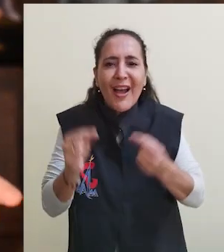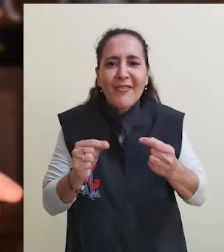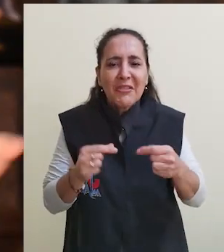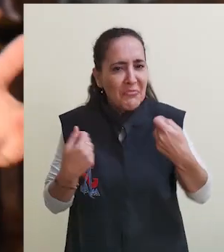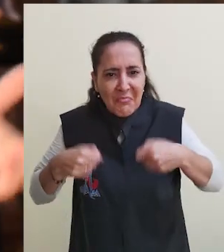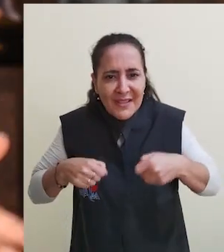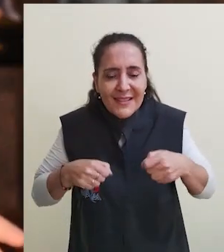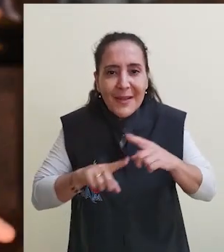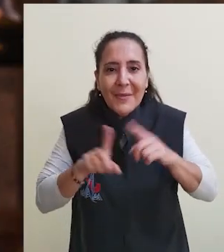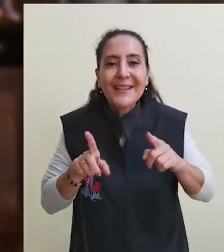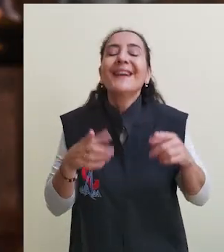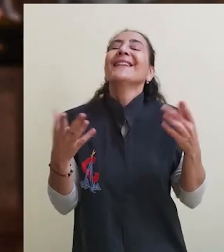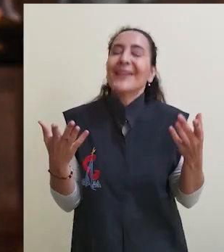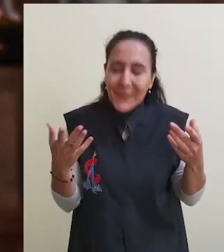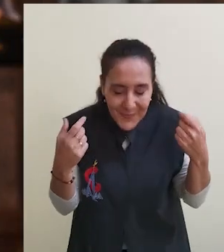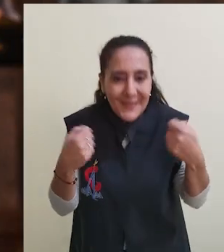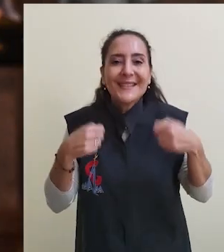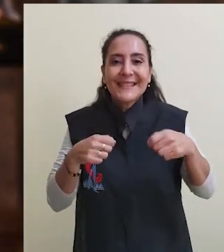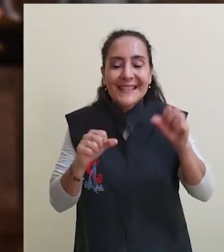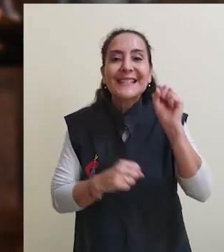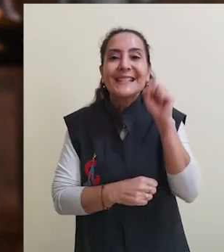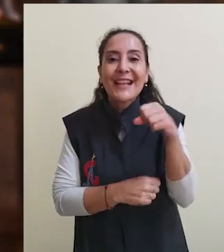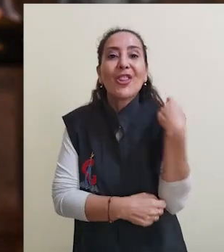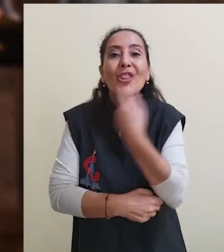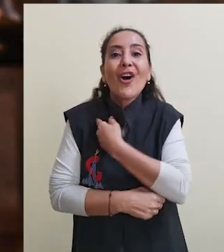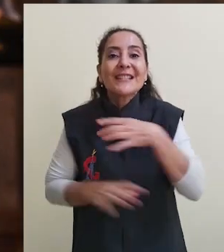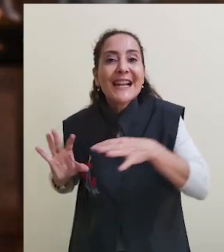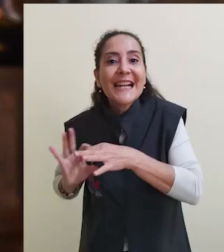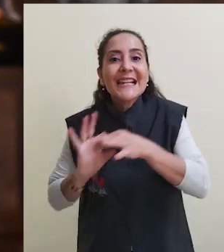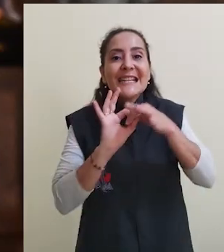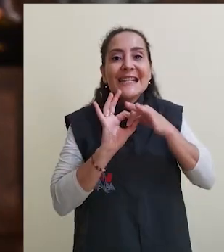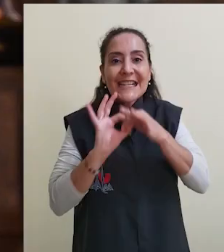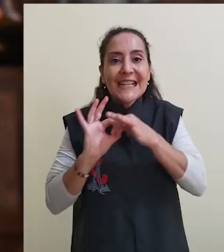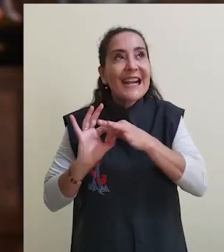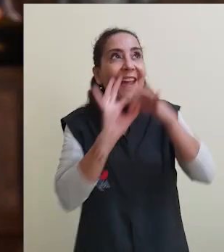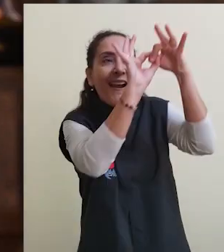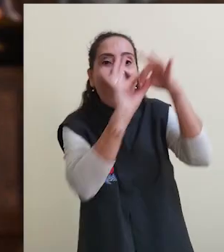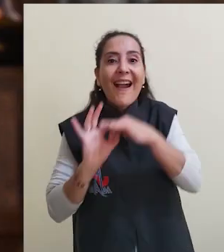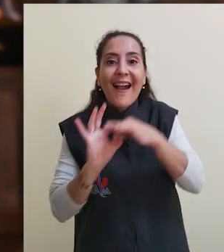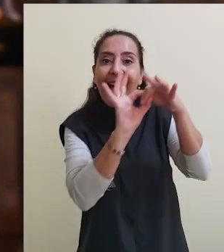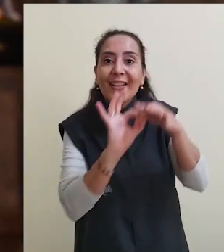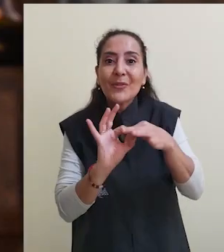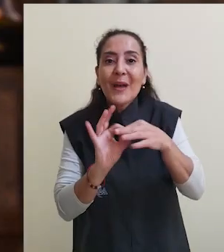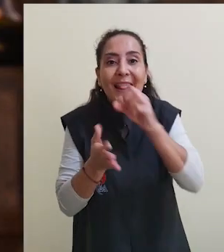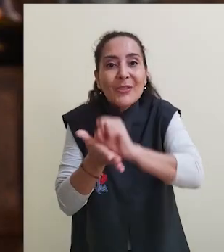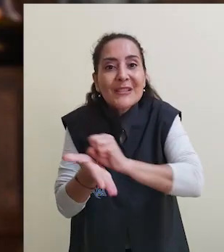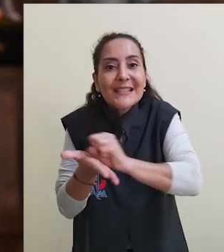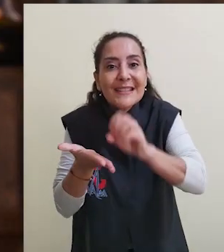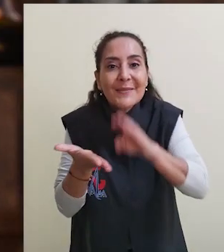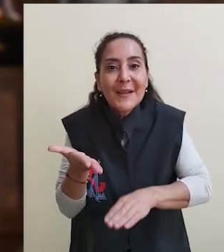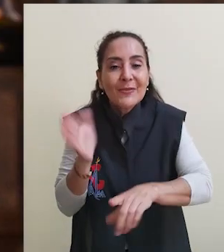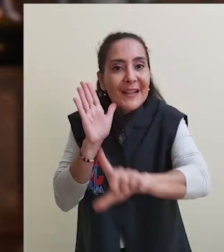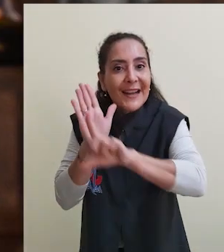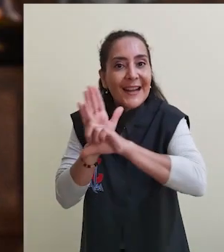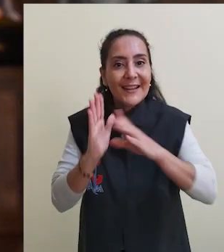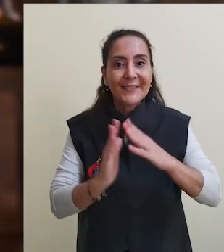de Pedro, não é mais necessário? Claro que é. E no hoje, nós somos ligados e desligados ao céu pelos sacramentos e pela